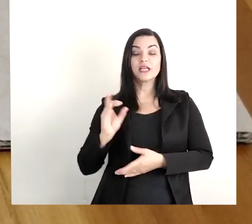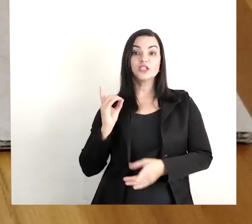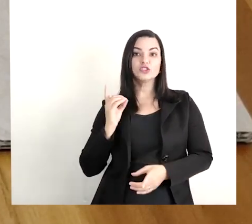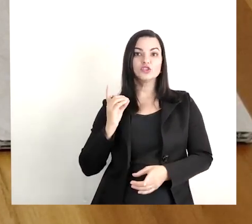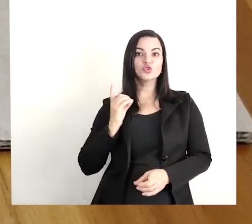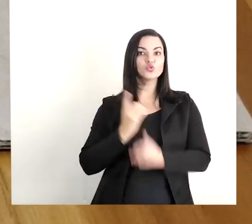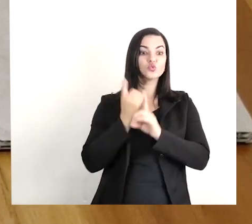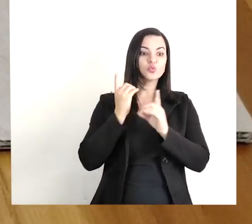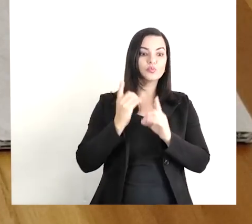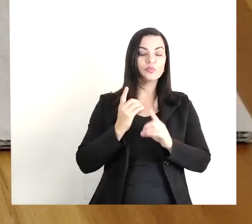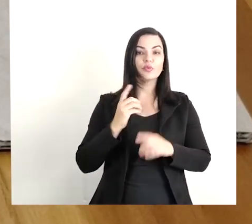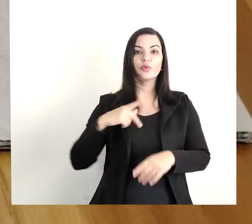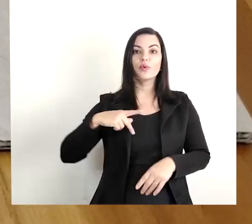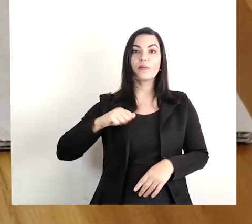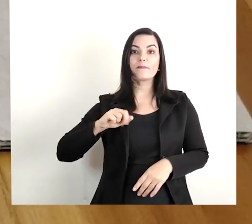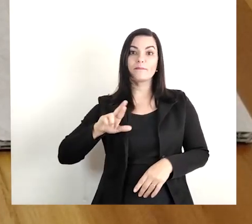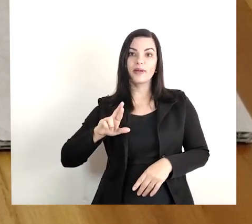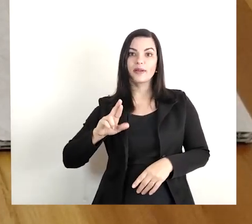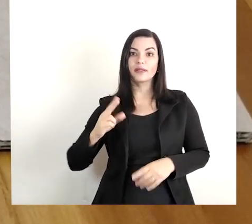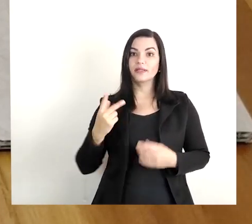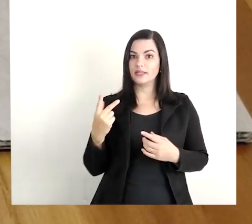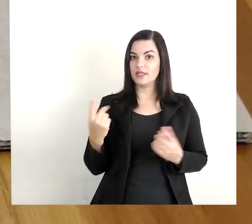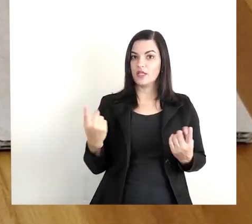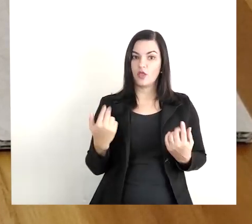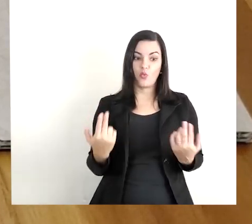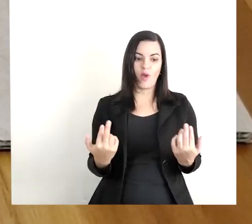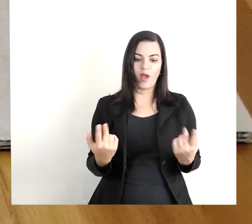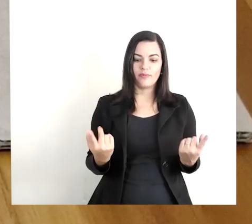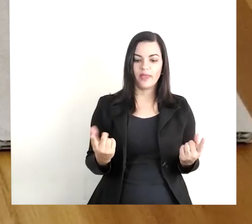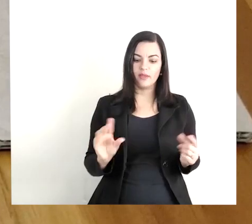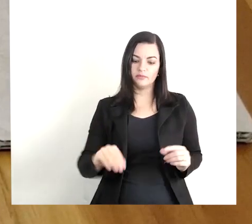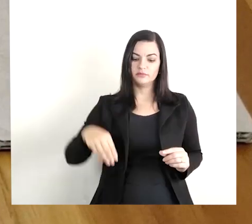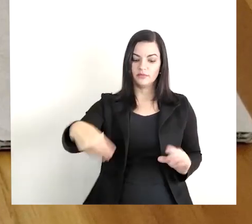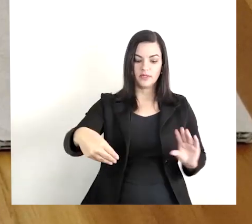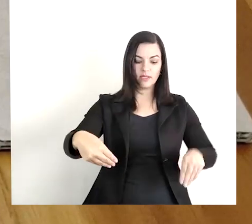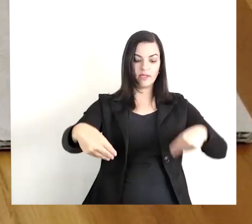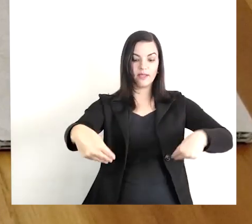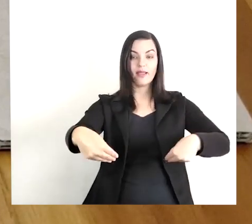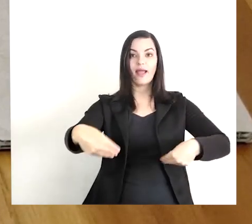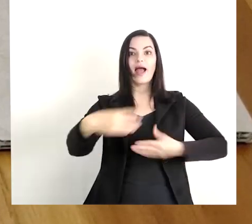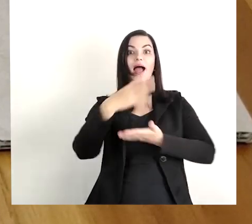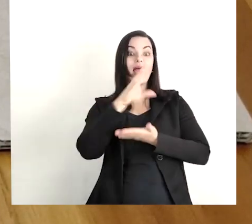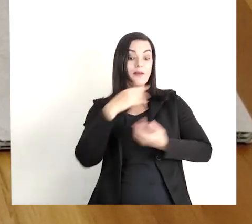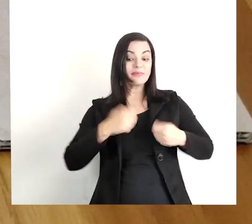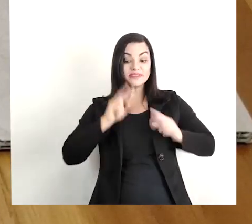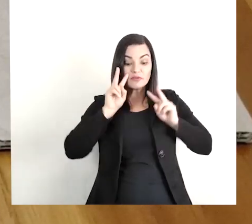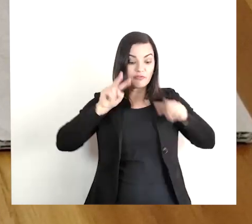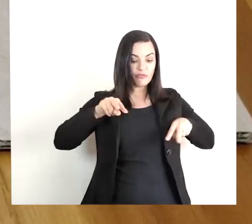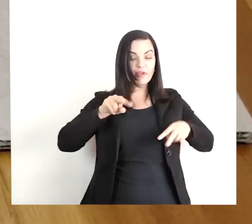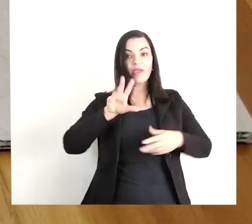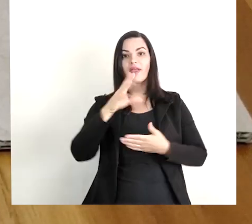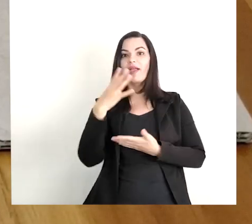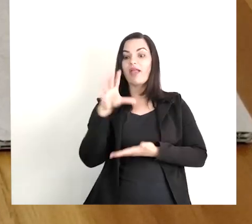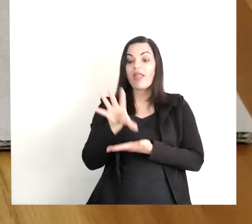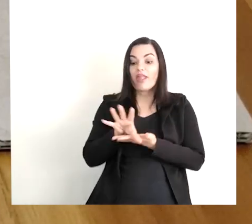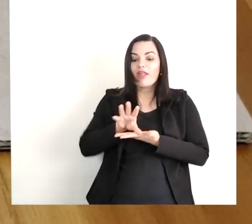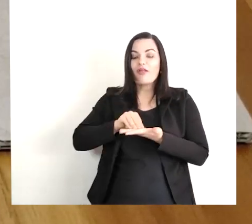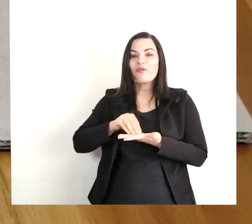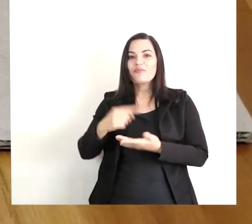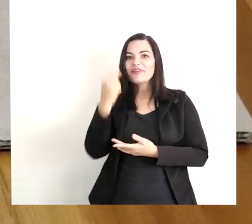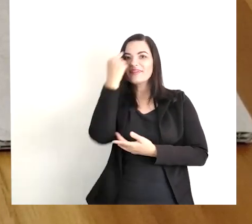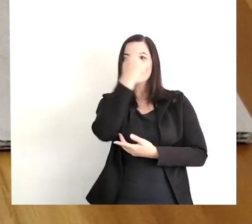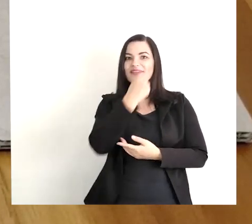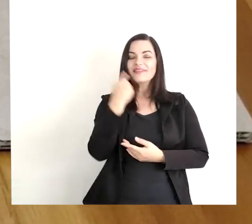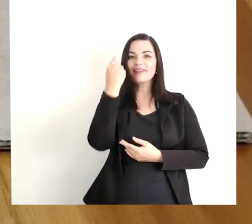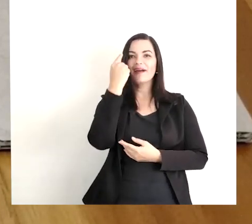que imitar com o rostinho dela aquela emoção. Aí, nós vamos ler o rosto dela